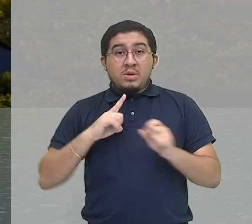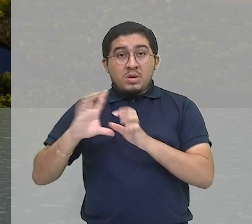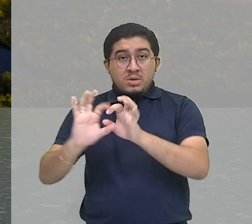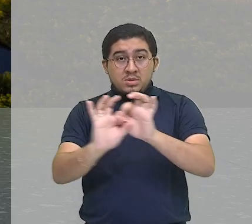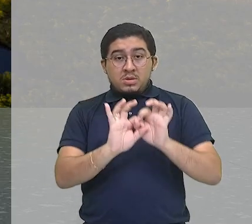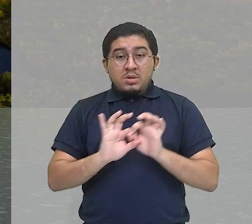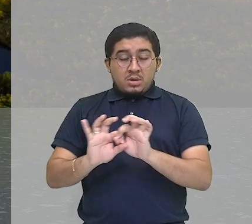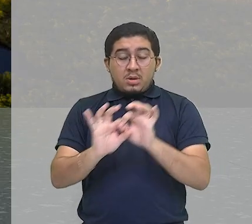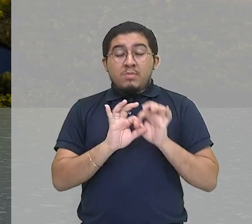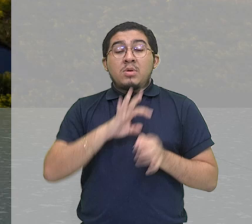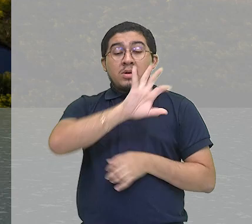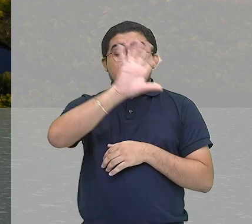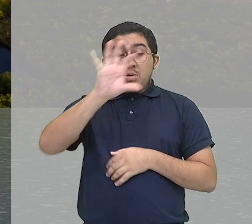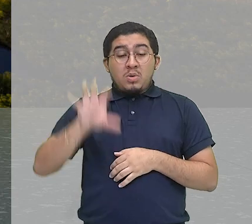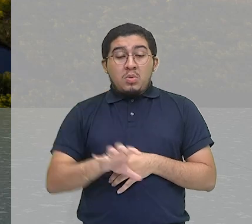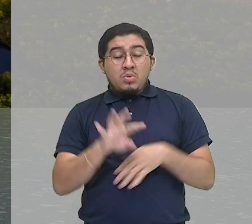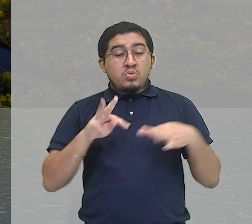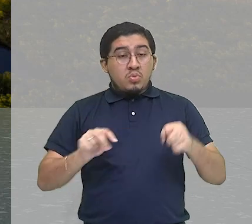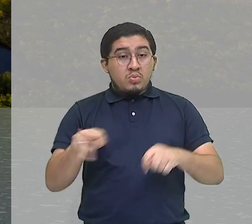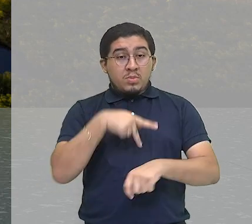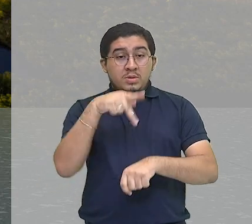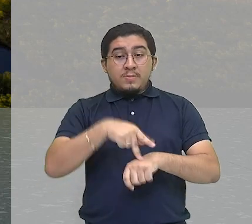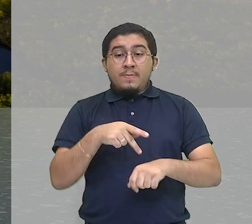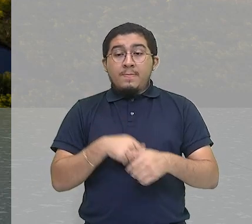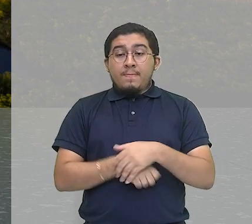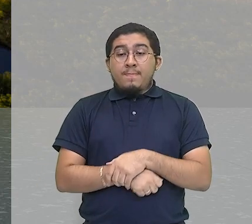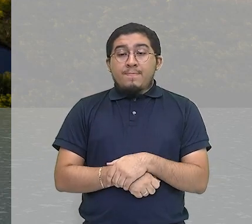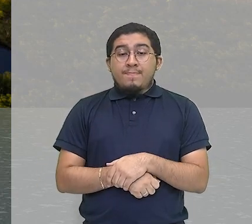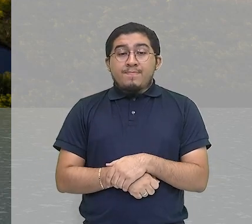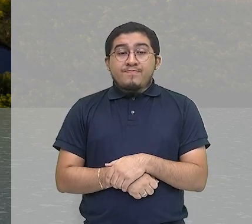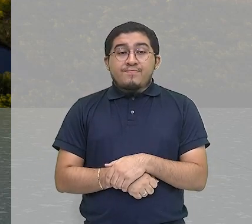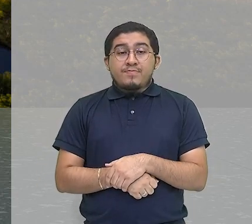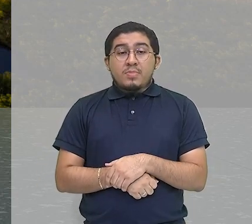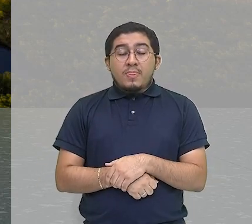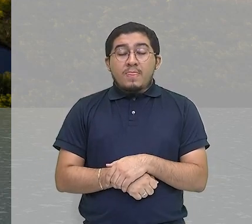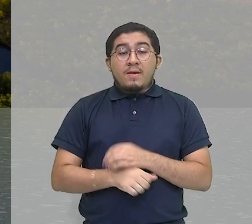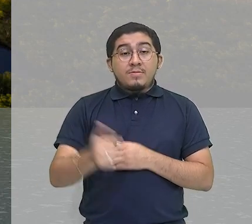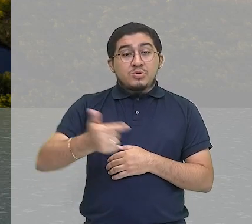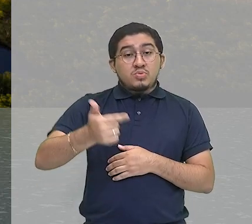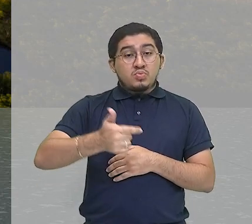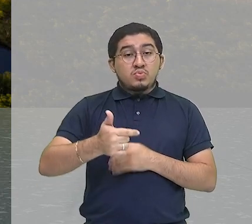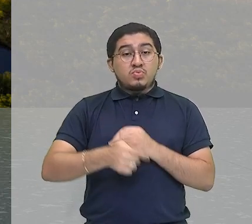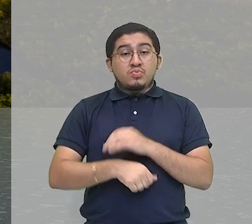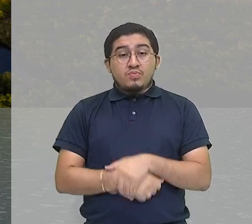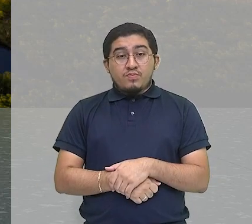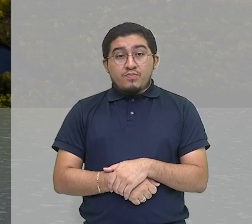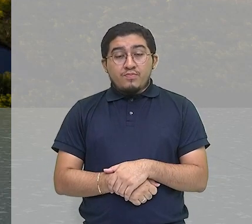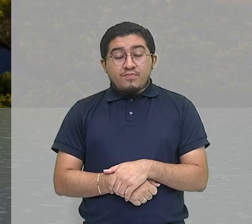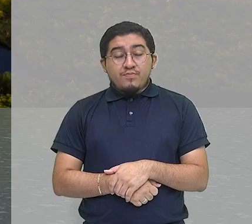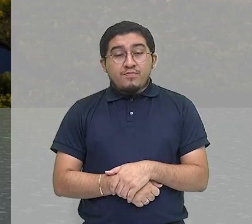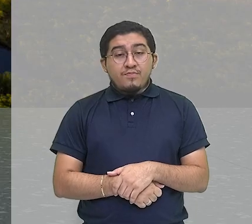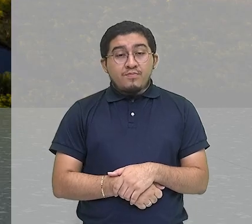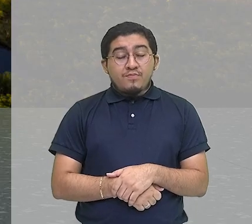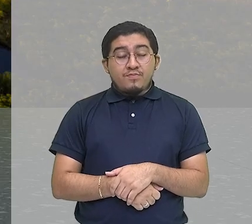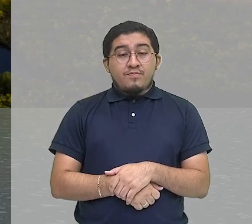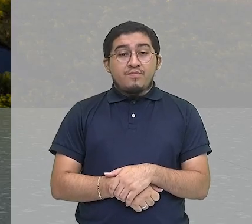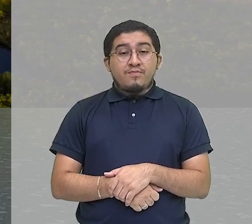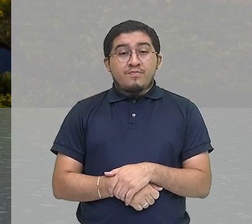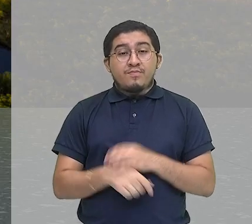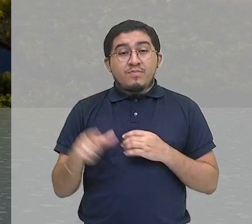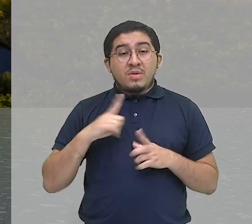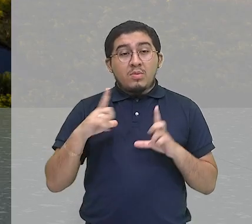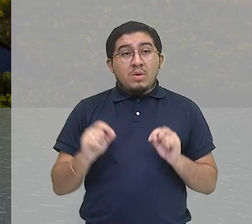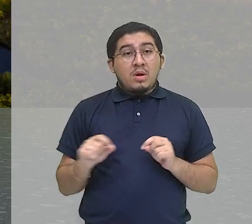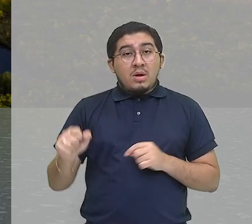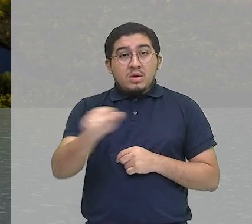a região ao restante do país. O segundo passo, ele dizia o quê? Ocupar